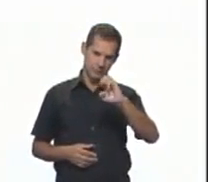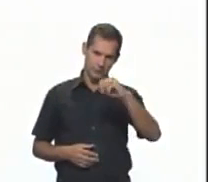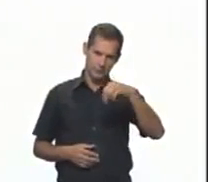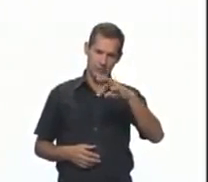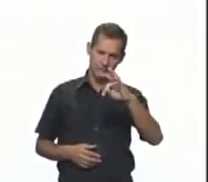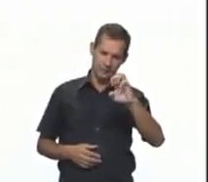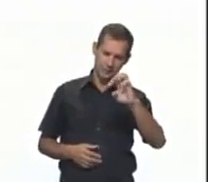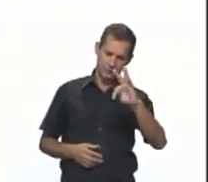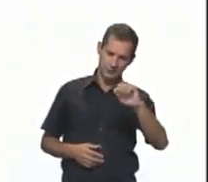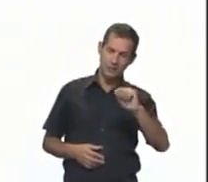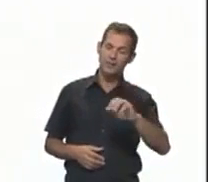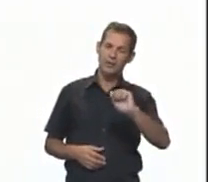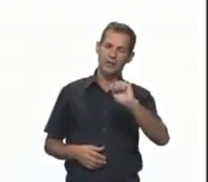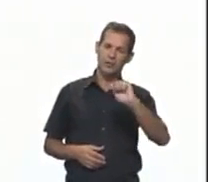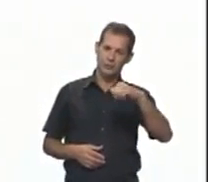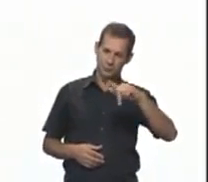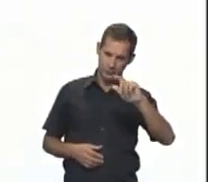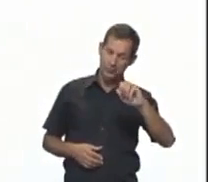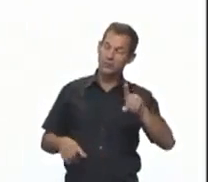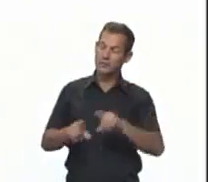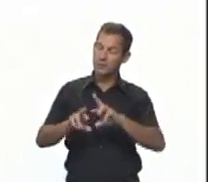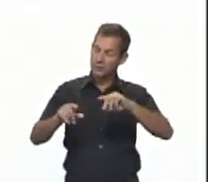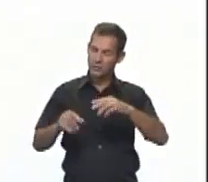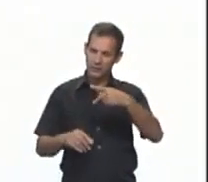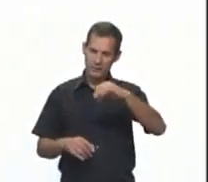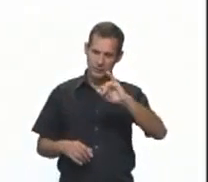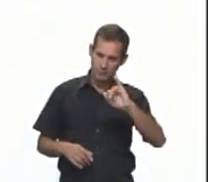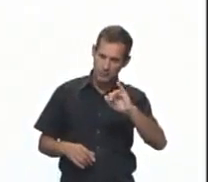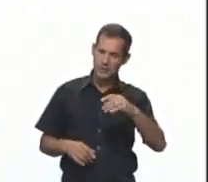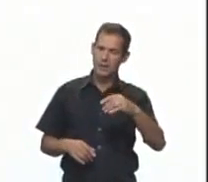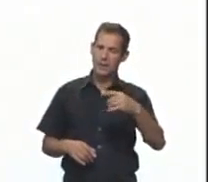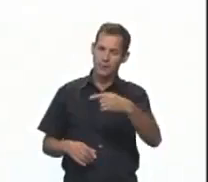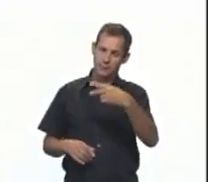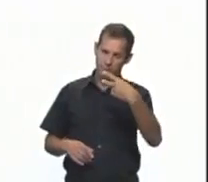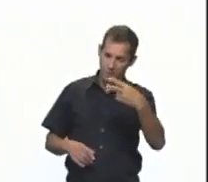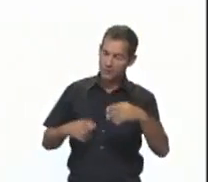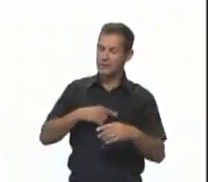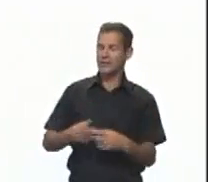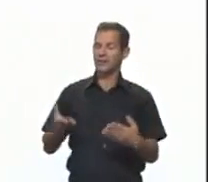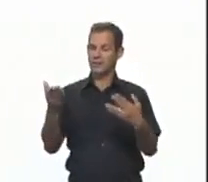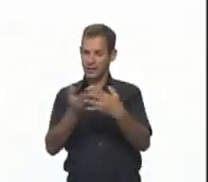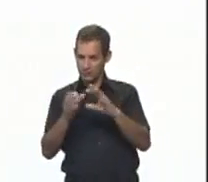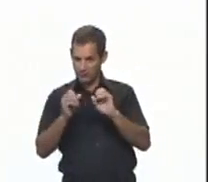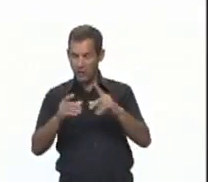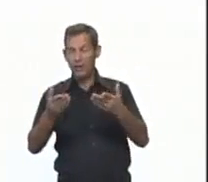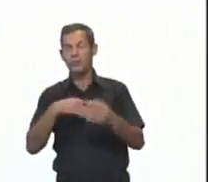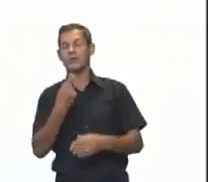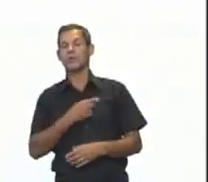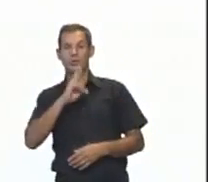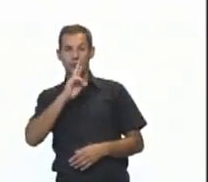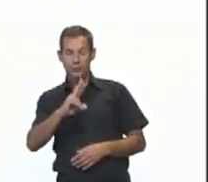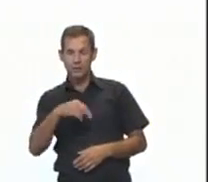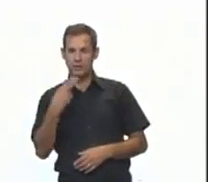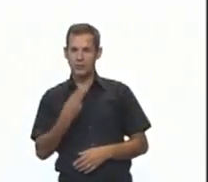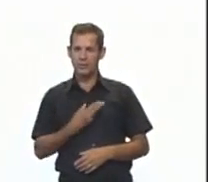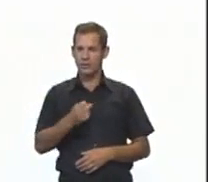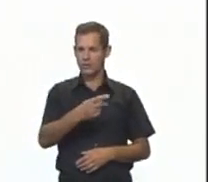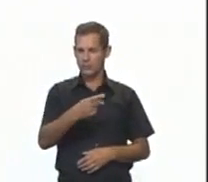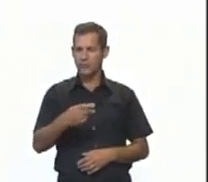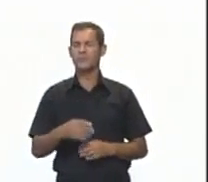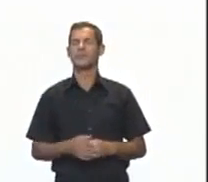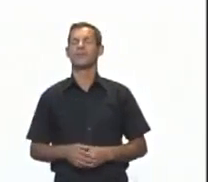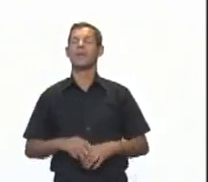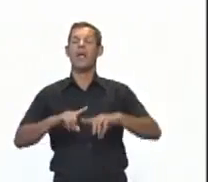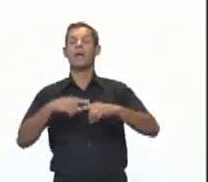ele varia de menos π sobre 2 a π sobre 2. Então ele tem que estar nesse intervalo. Agora a gente resolve a